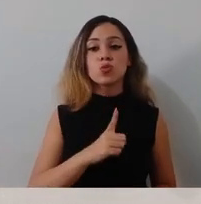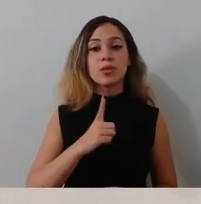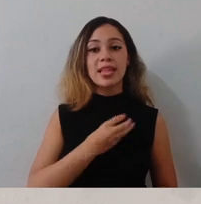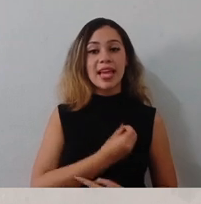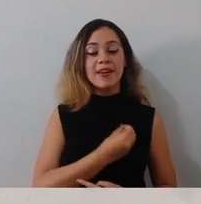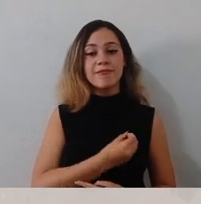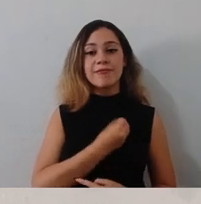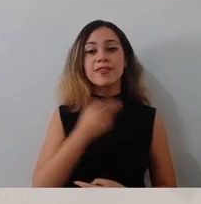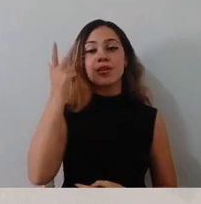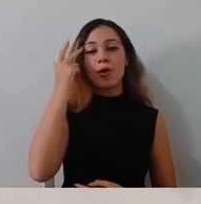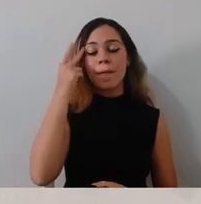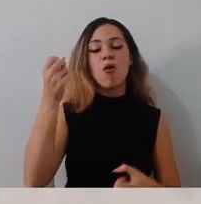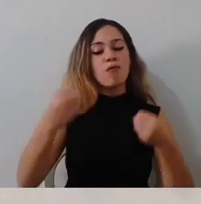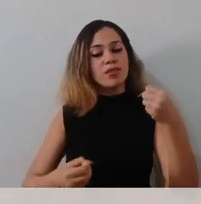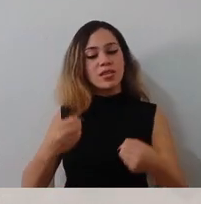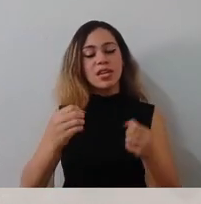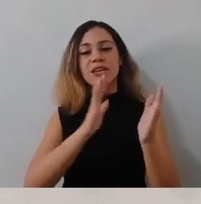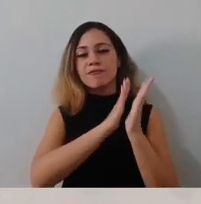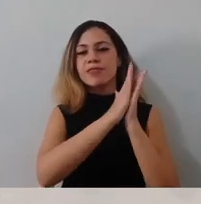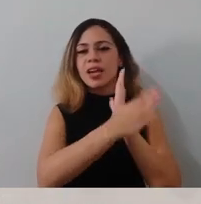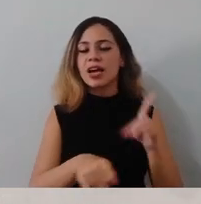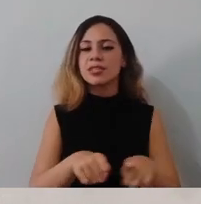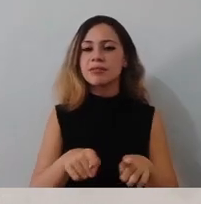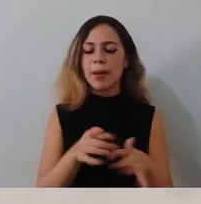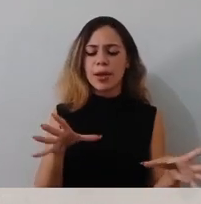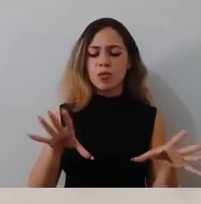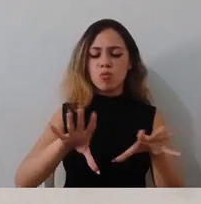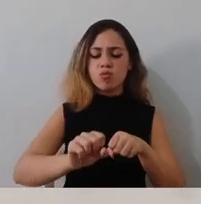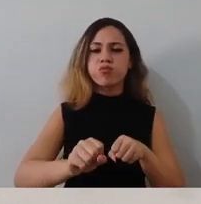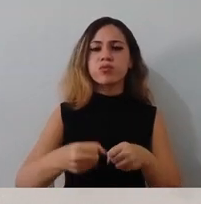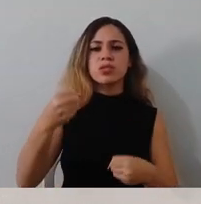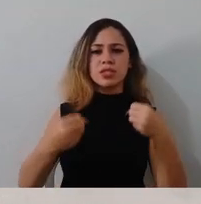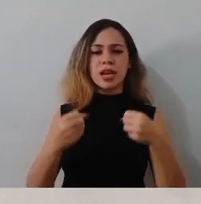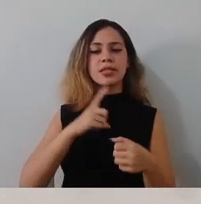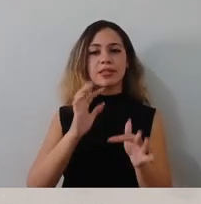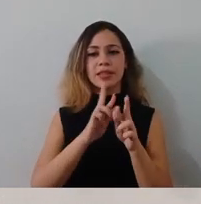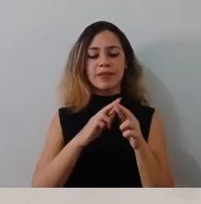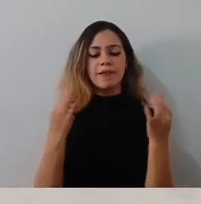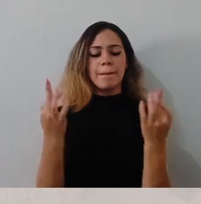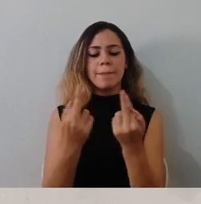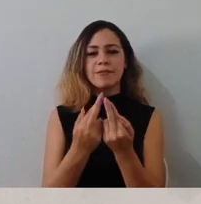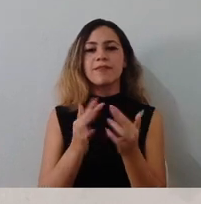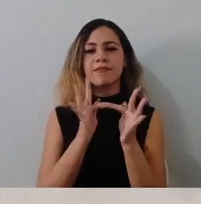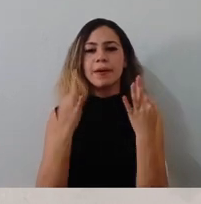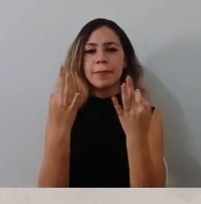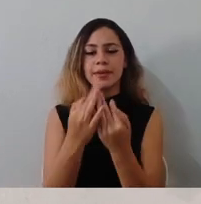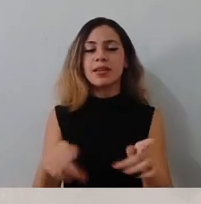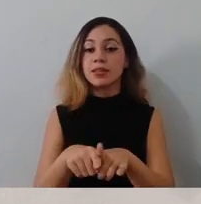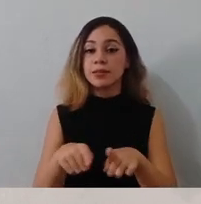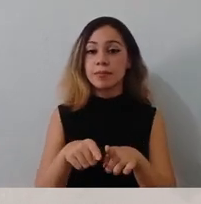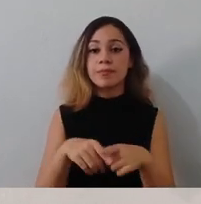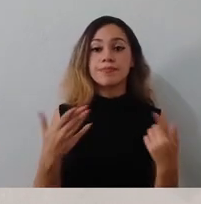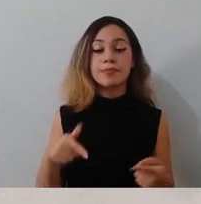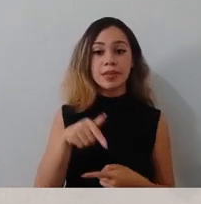normal, habilitação, dirigem, viajam, estudam, se formam, têm família. Então, esse